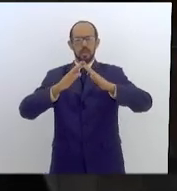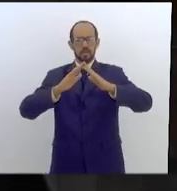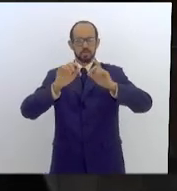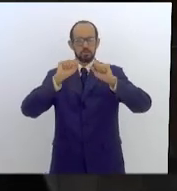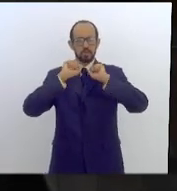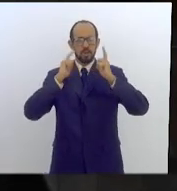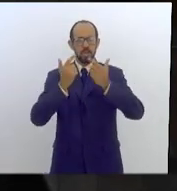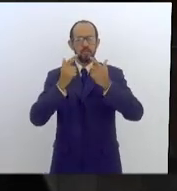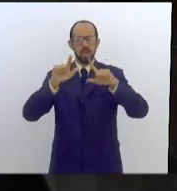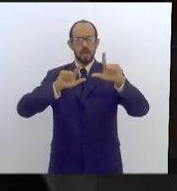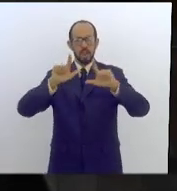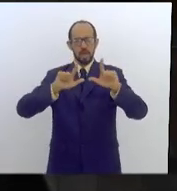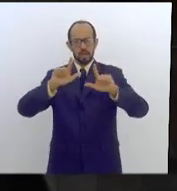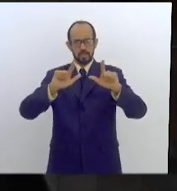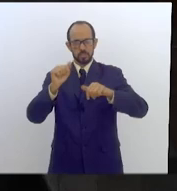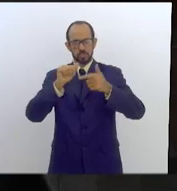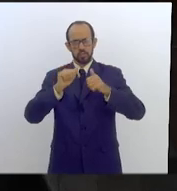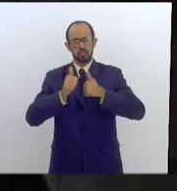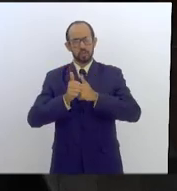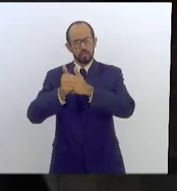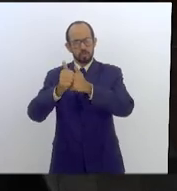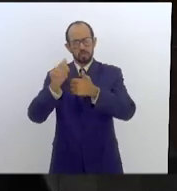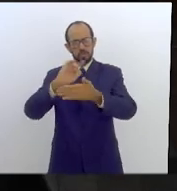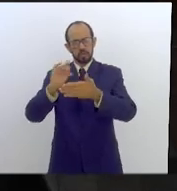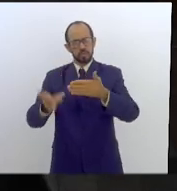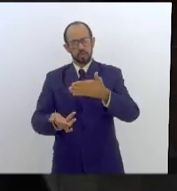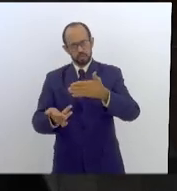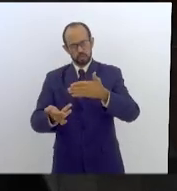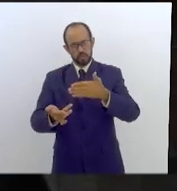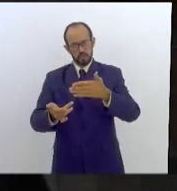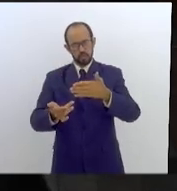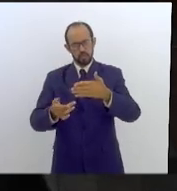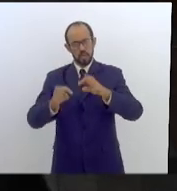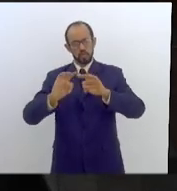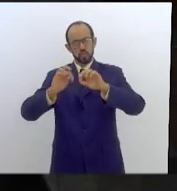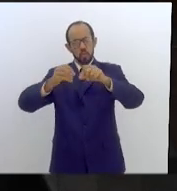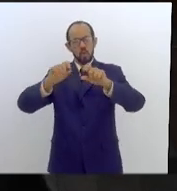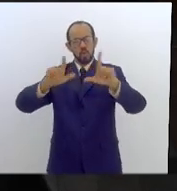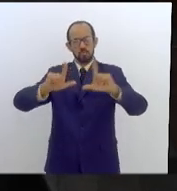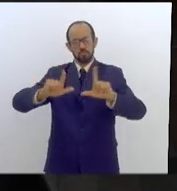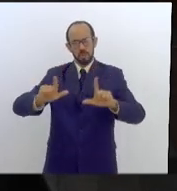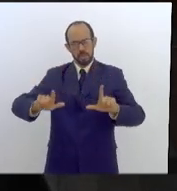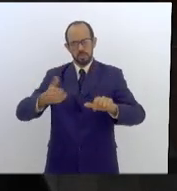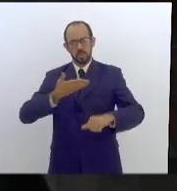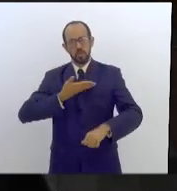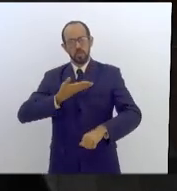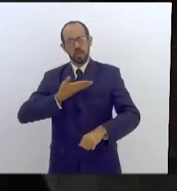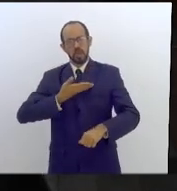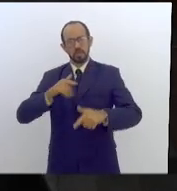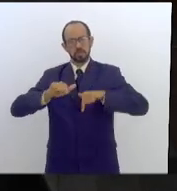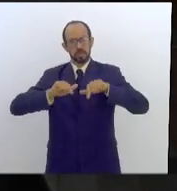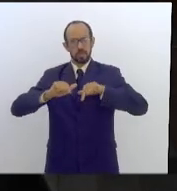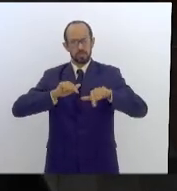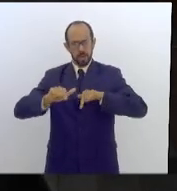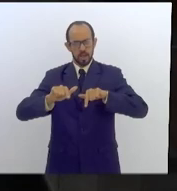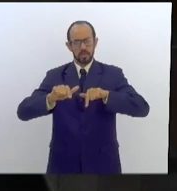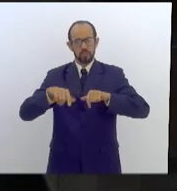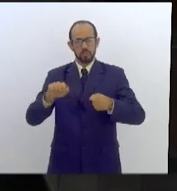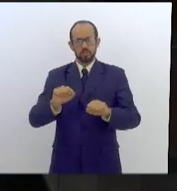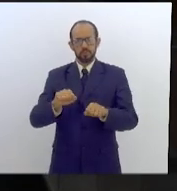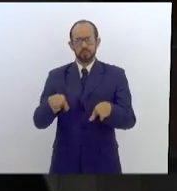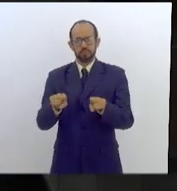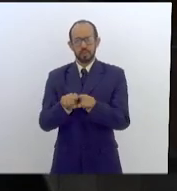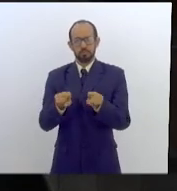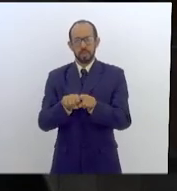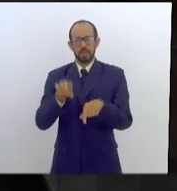alerj nos seguem pelas redes sociais imprensa colegas de trabalho daqui da casa fazendo aqui uma